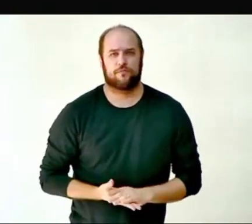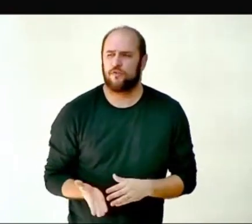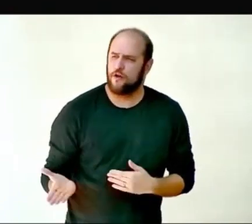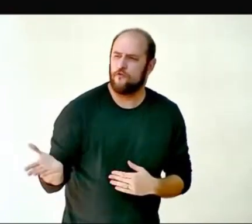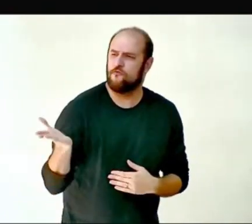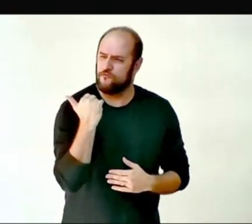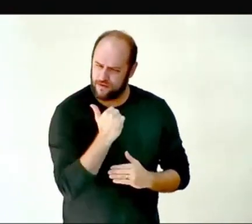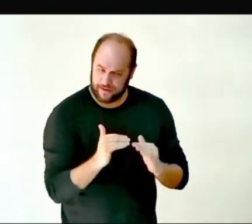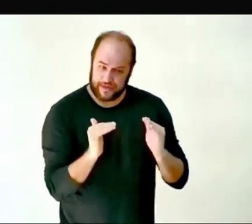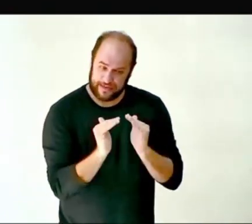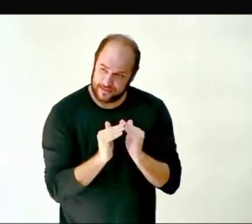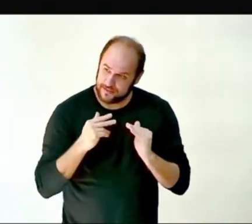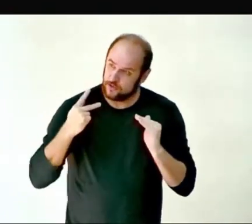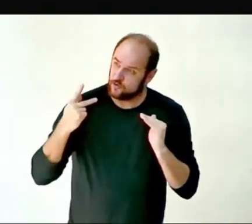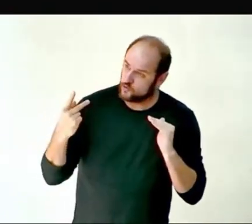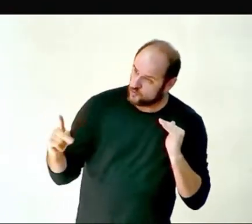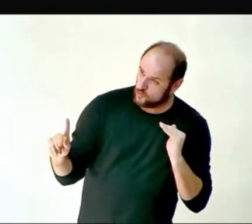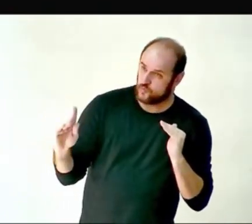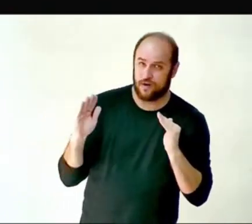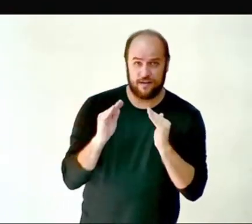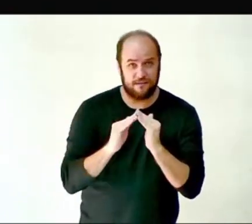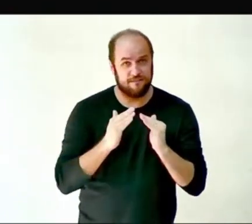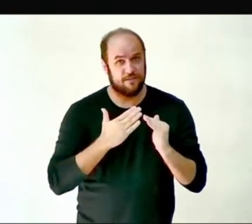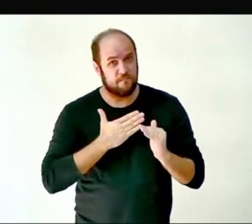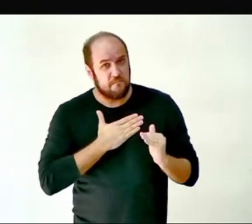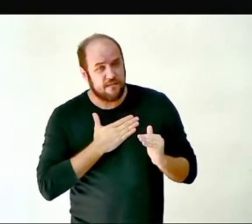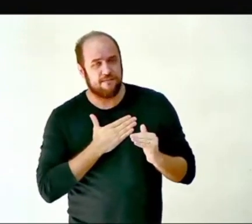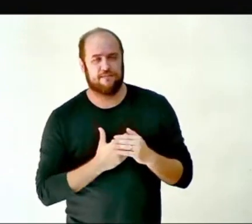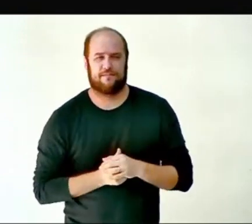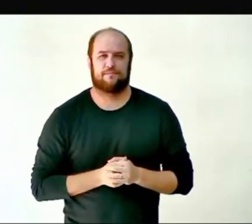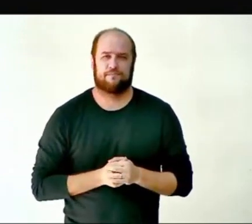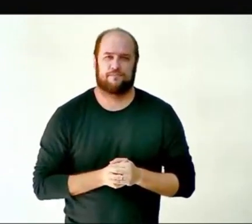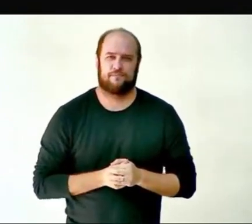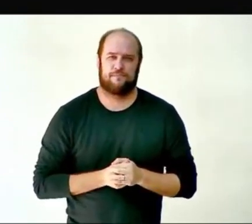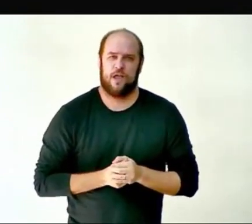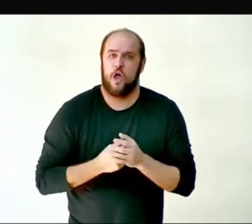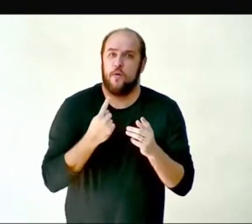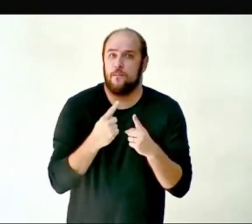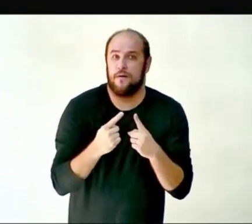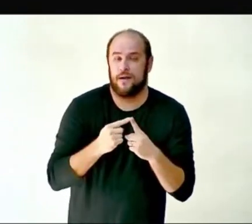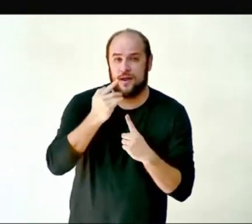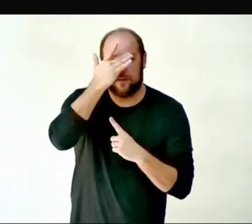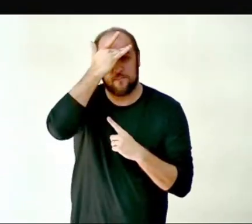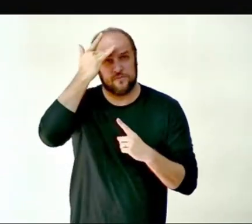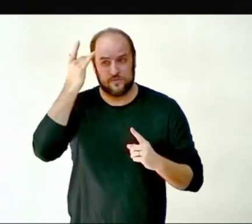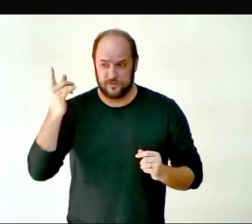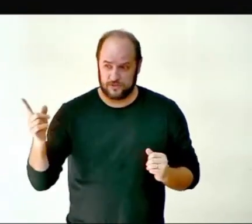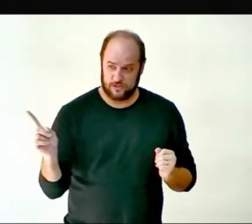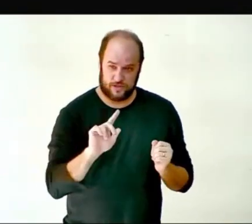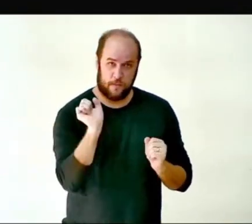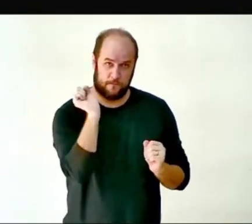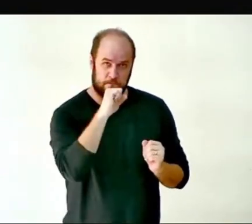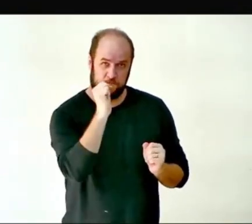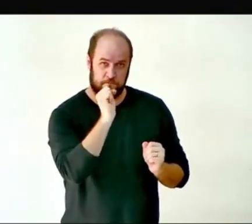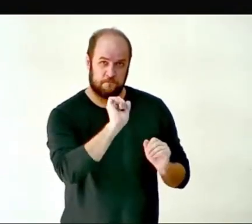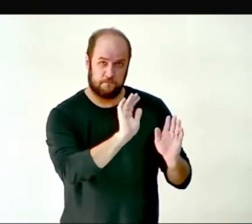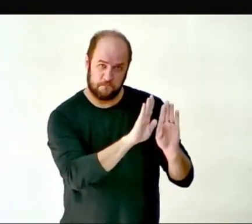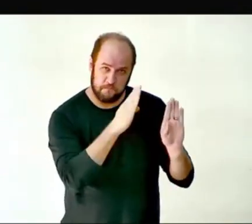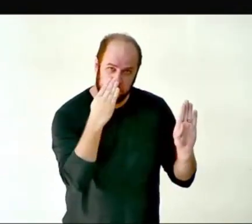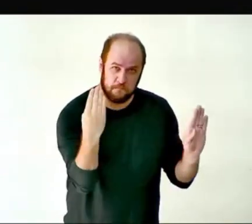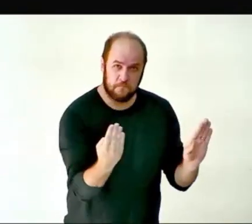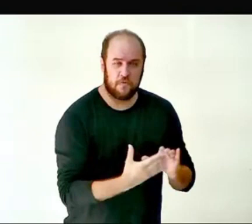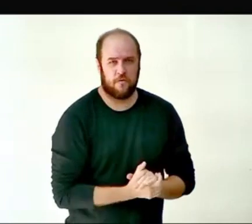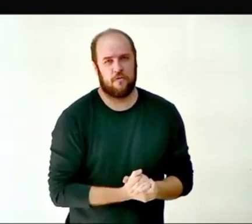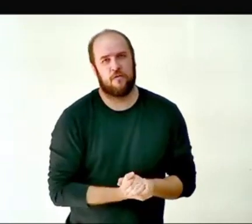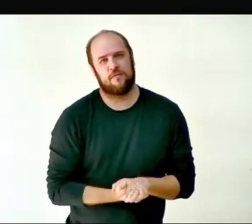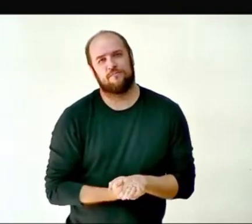em casa, na minha casa. Por que é que quando pessoas chegam à nossa porta, como eu disse agora no culto da manhã, nós